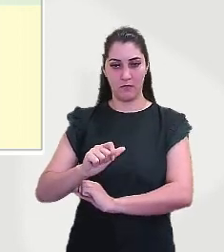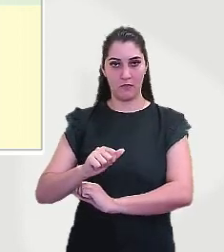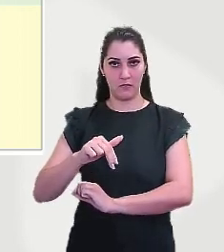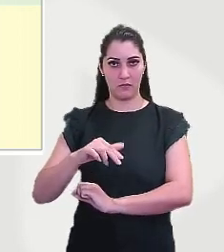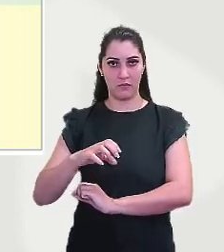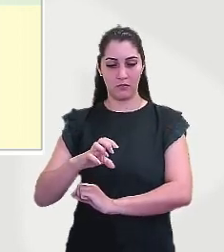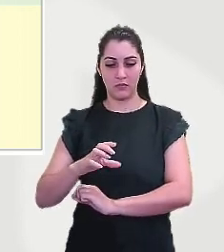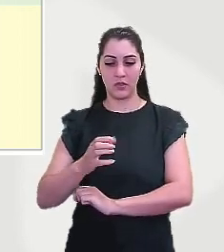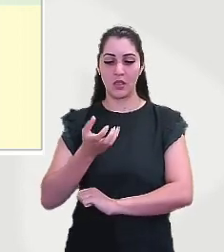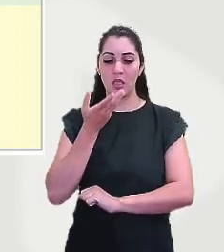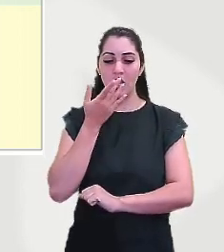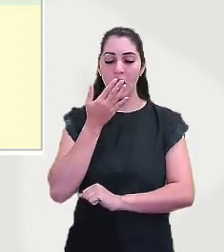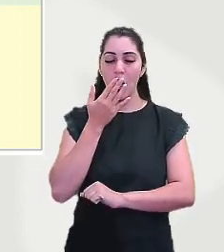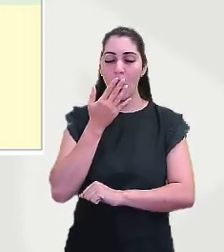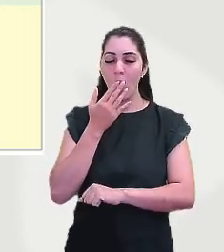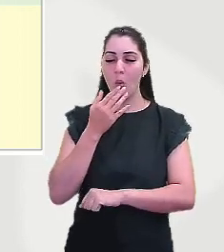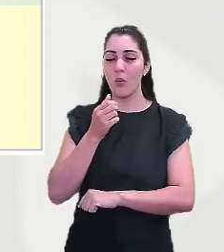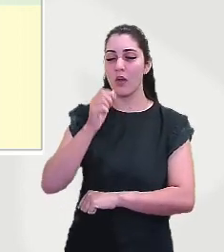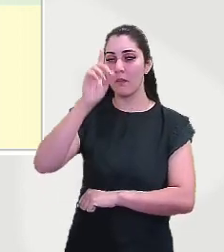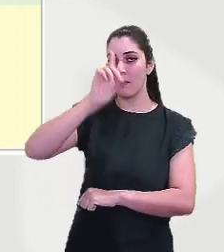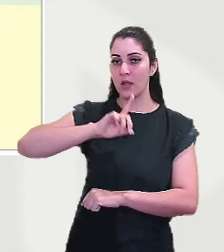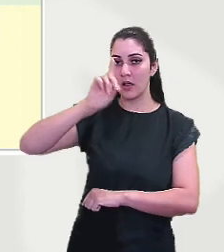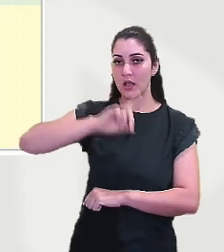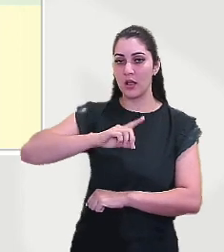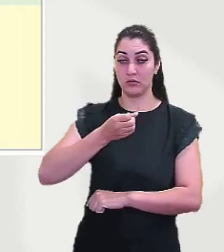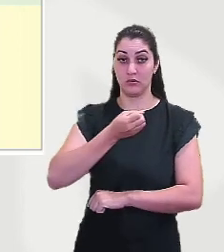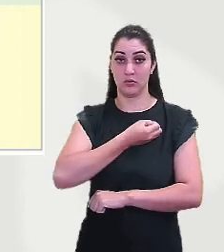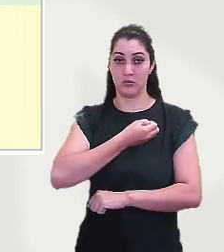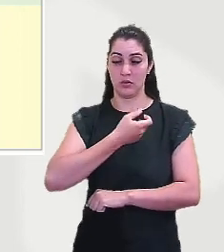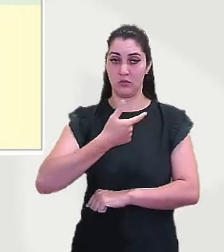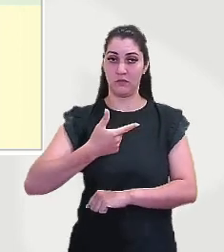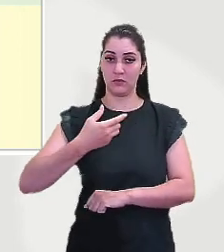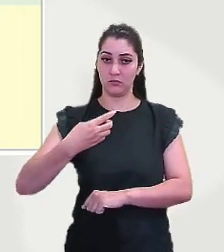Amazonas, que é aquela 23 lá em cima, ao norte, né?